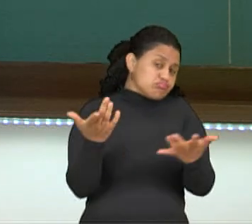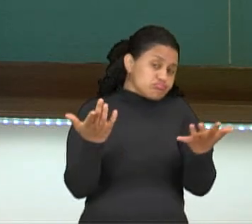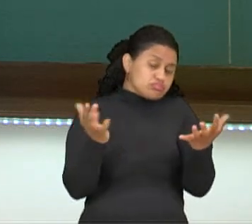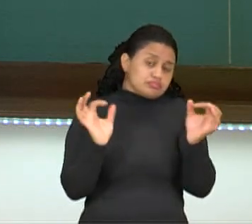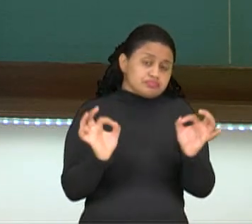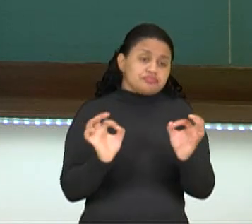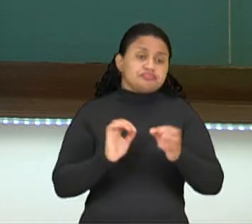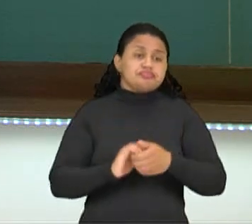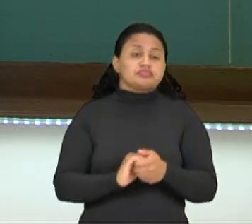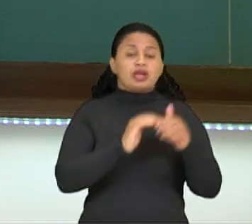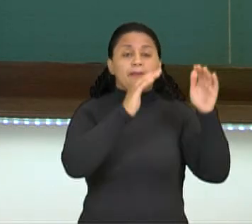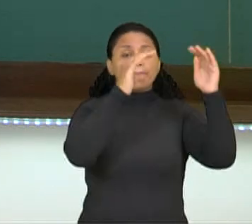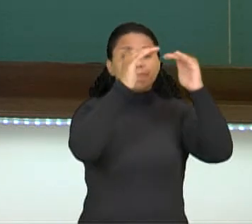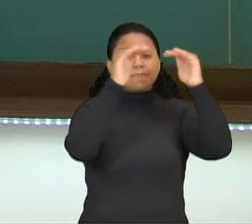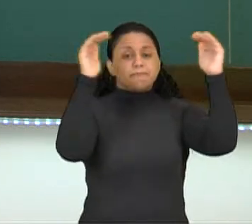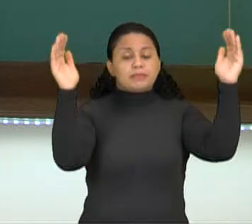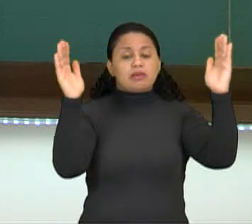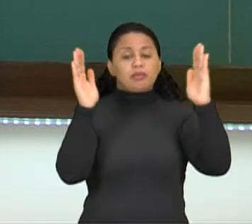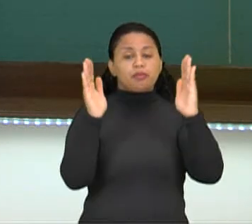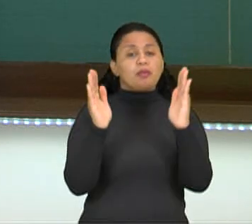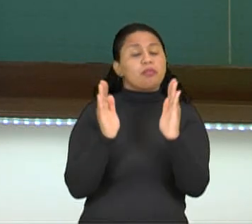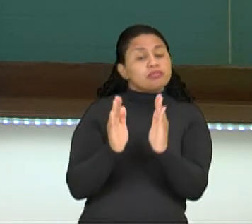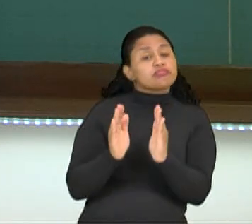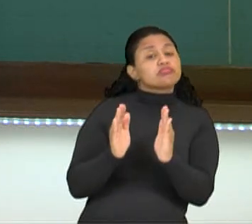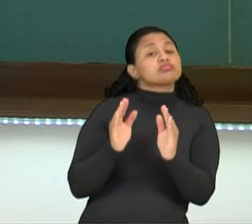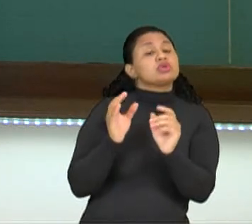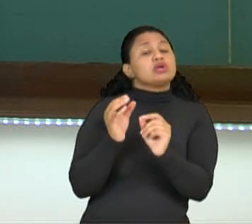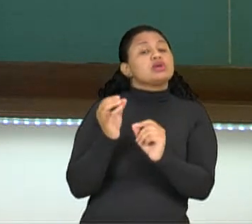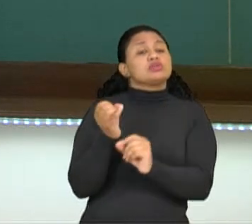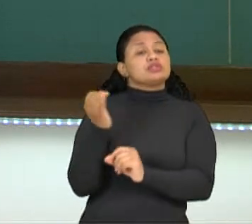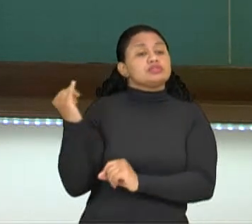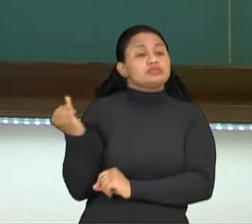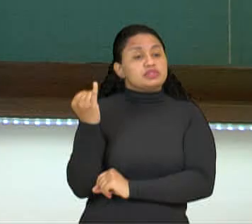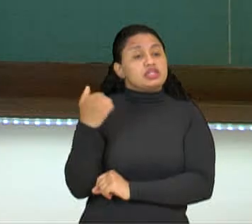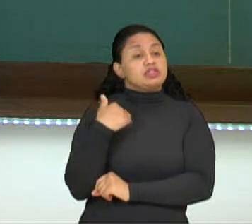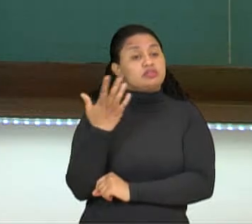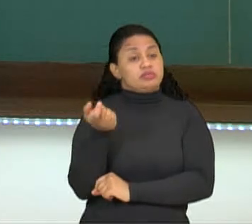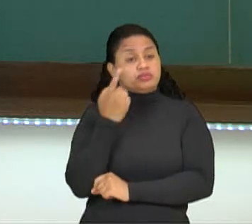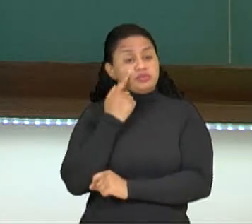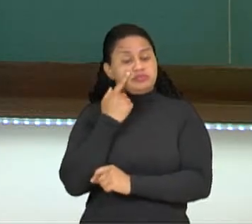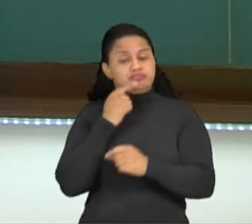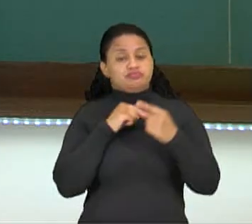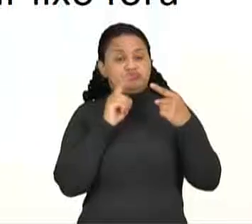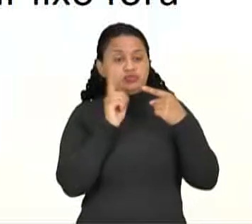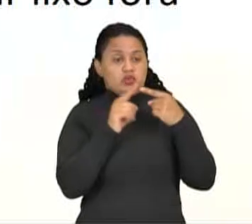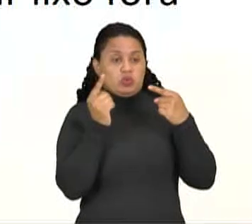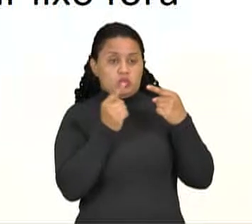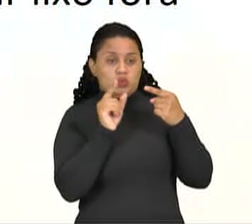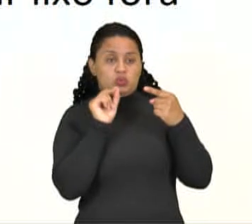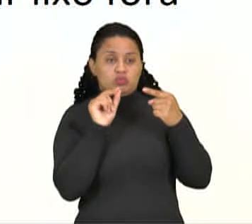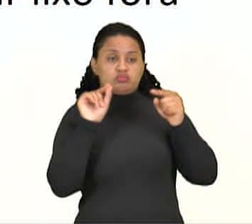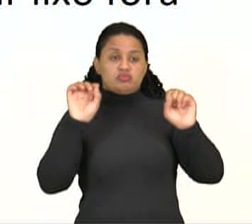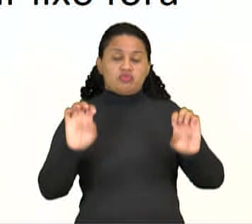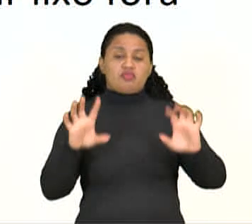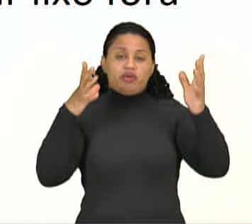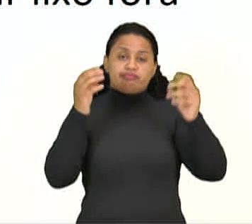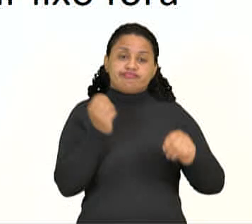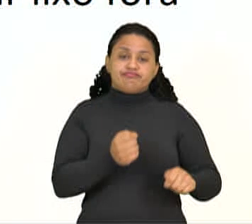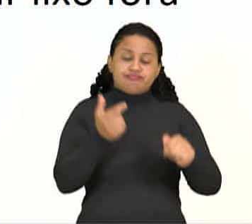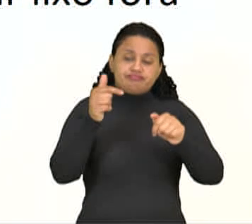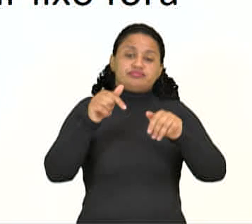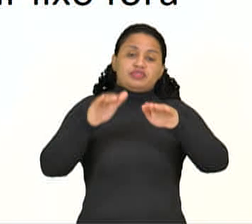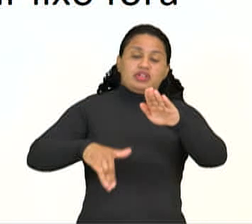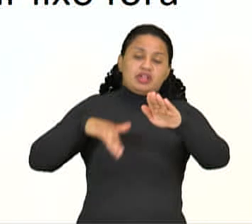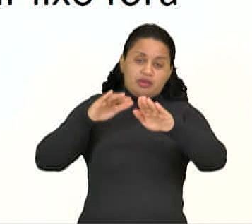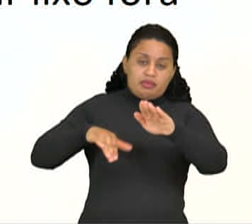importância. Em ordem decrescente de relevância. Vamos conferir? 1. A festa de Réveillon na praia